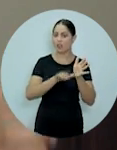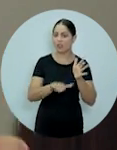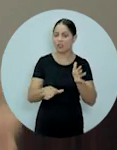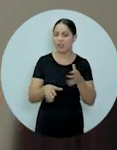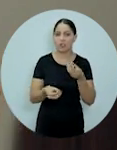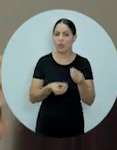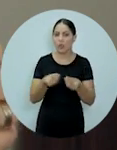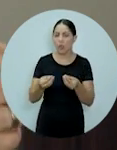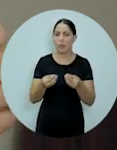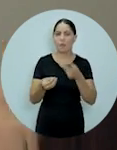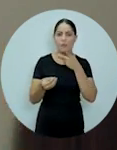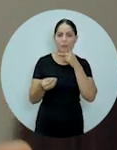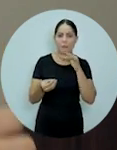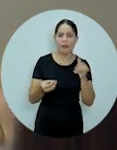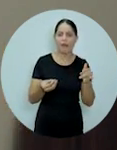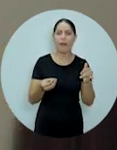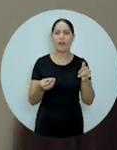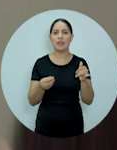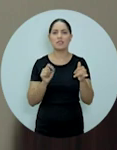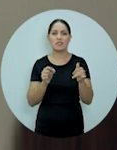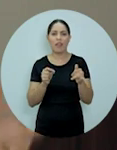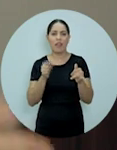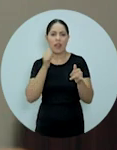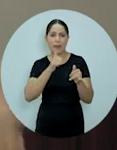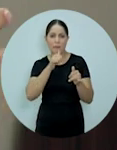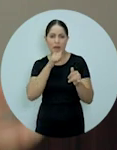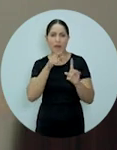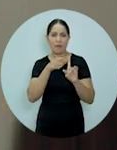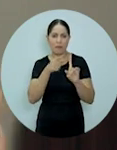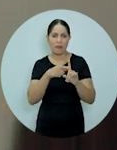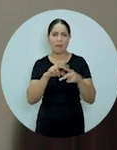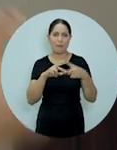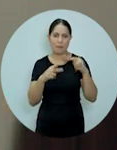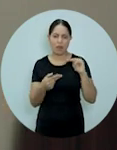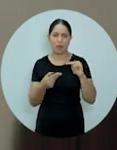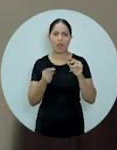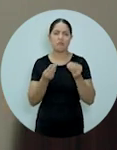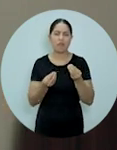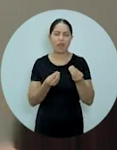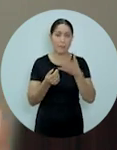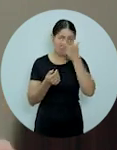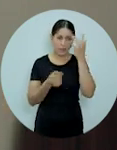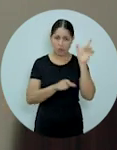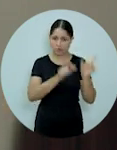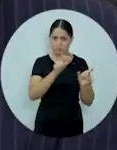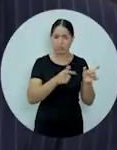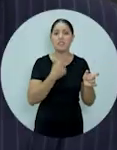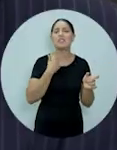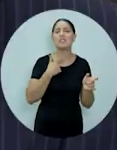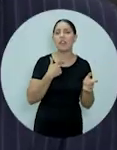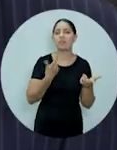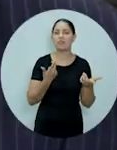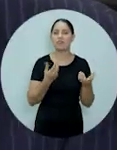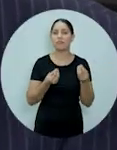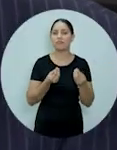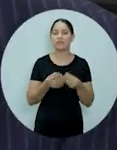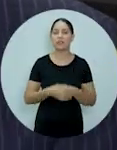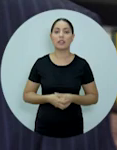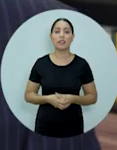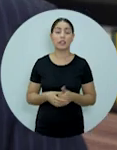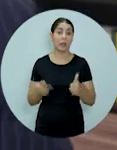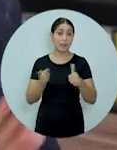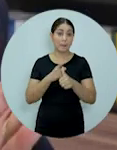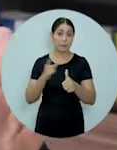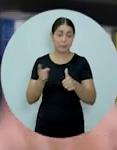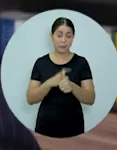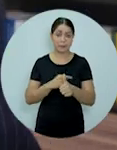dos antecedentes dos pais, pais ou mães que desejam adotar uma criança? Primeira coisa,